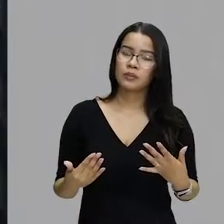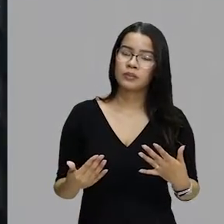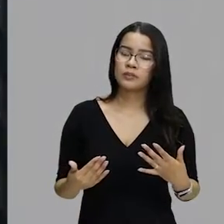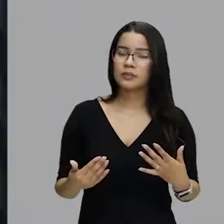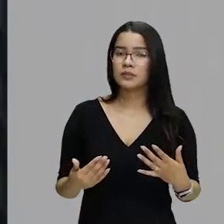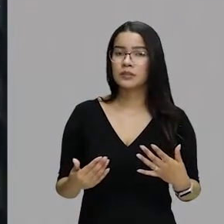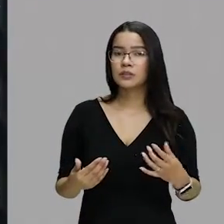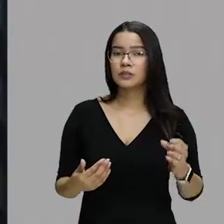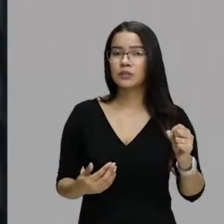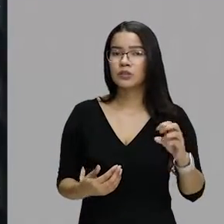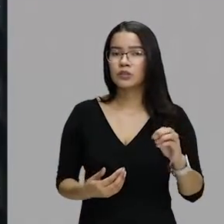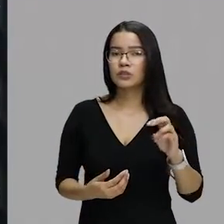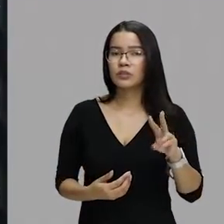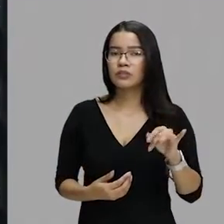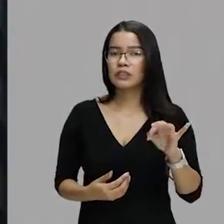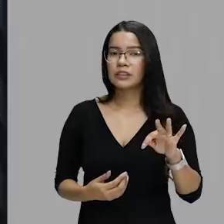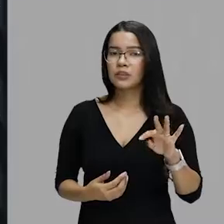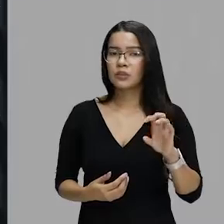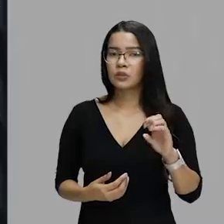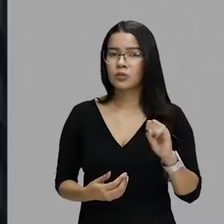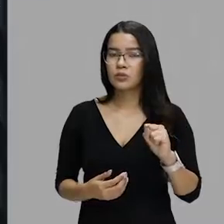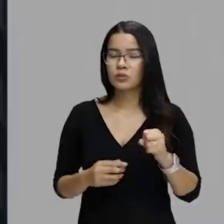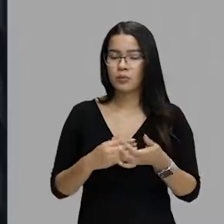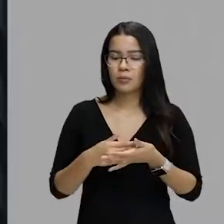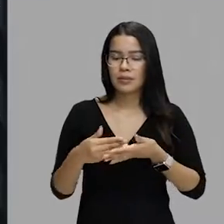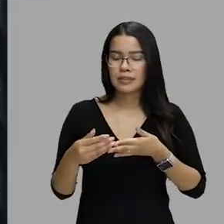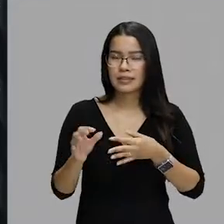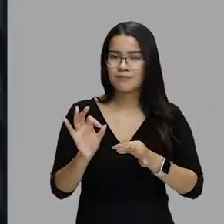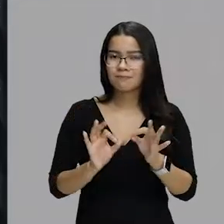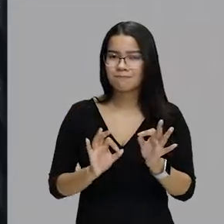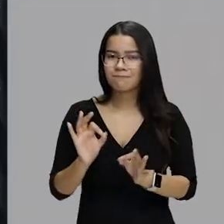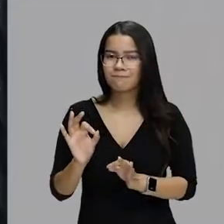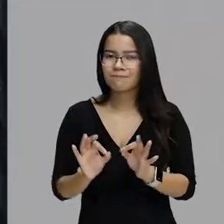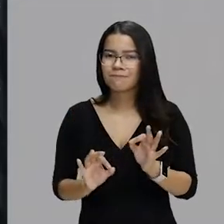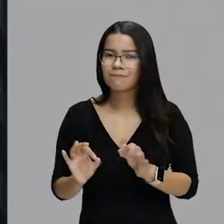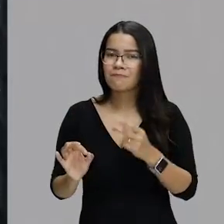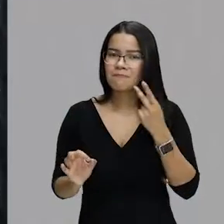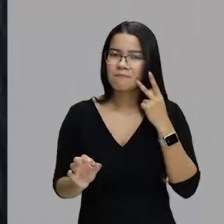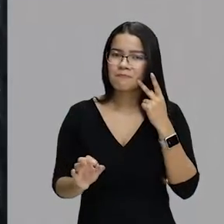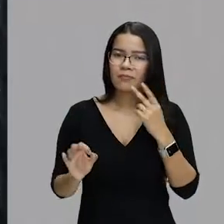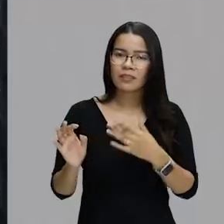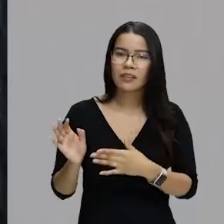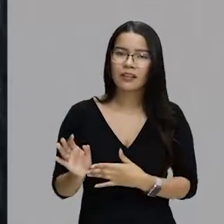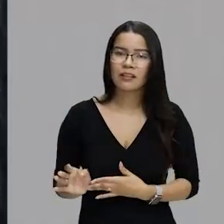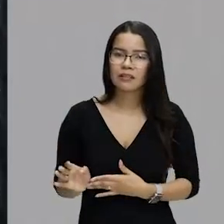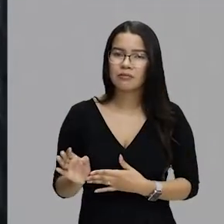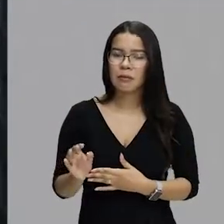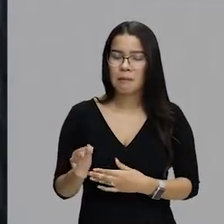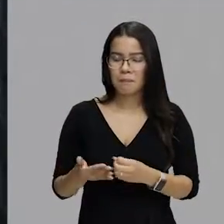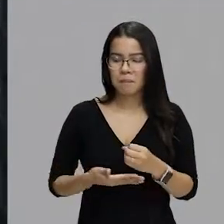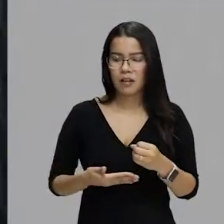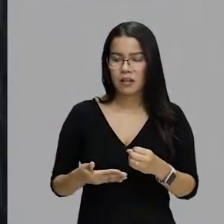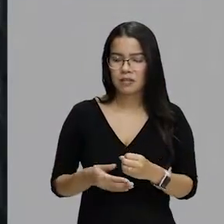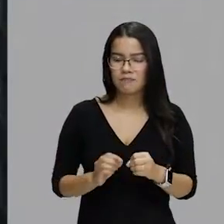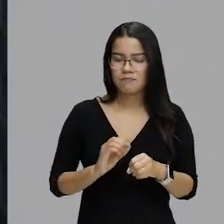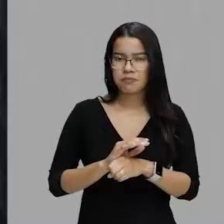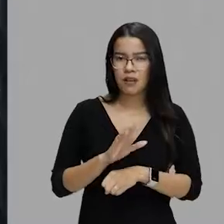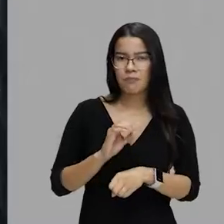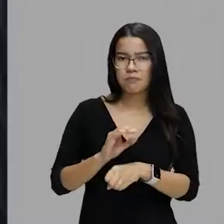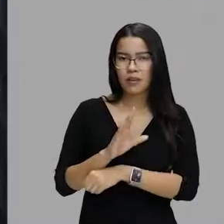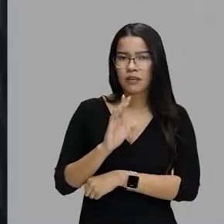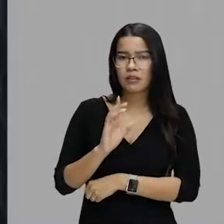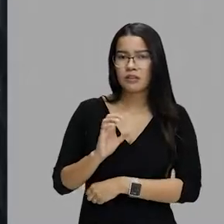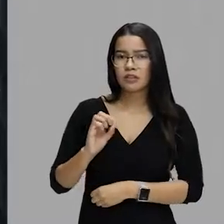os soviéticos começaram a se organizar para estabelecer uma base de lançamento